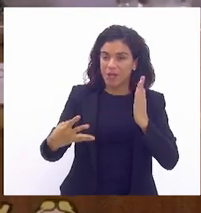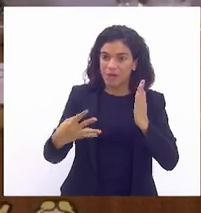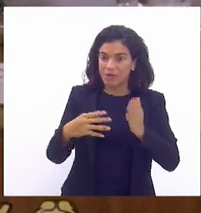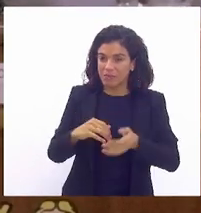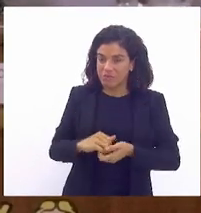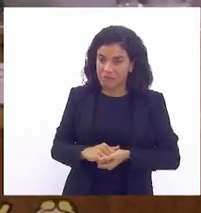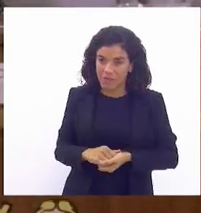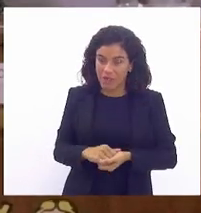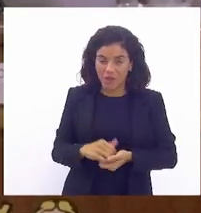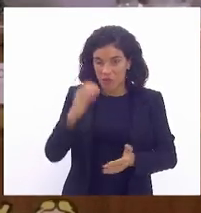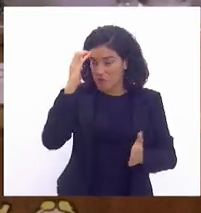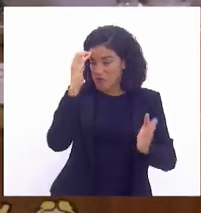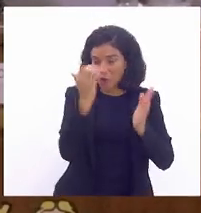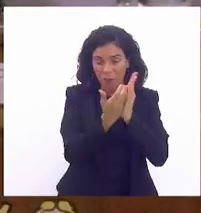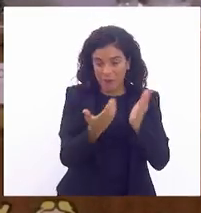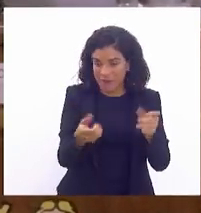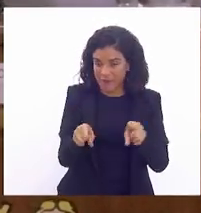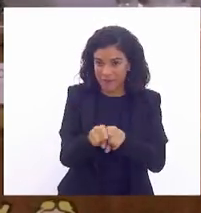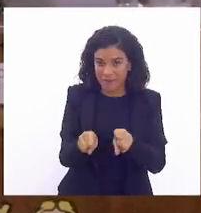Restante, não cumpriu.